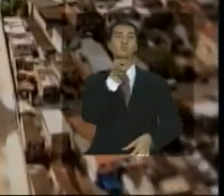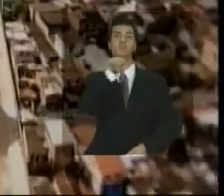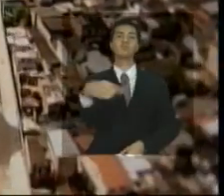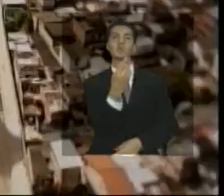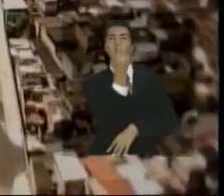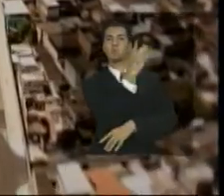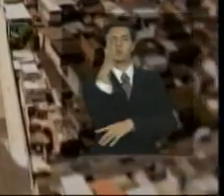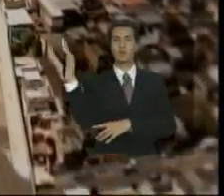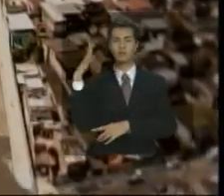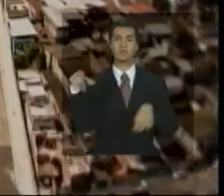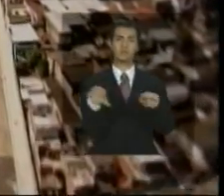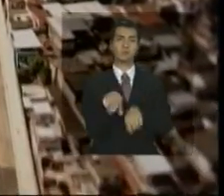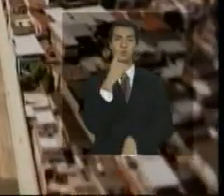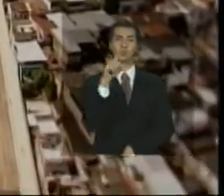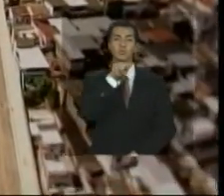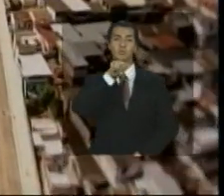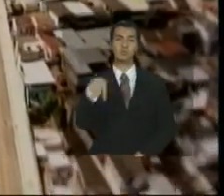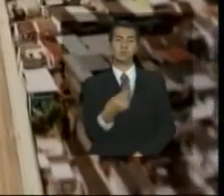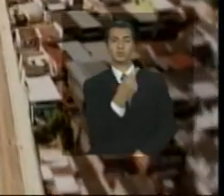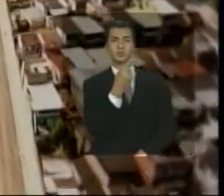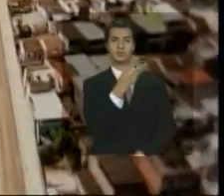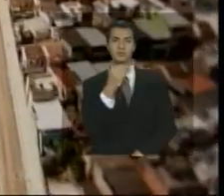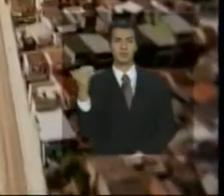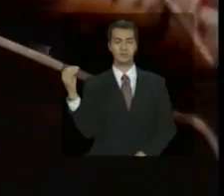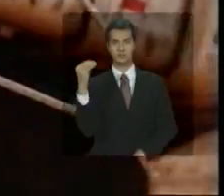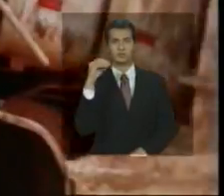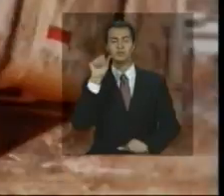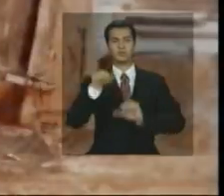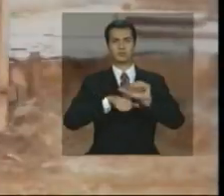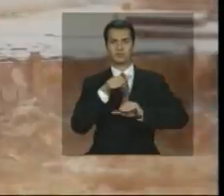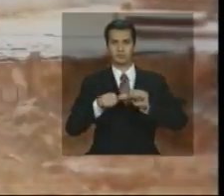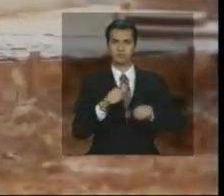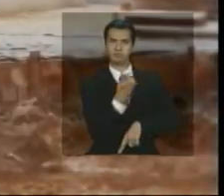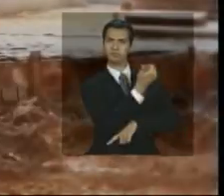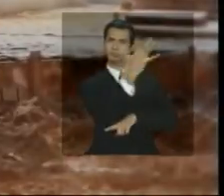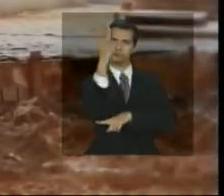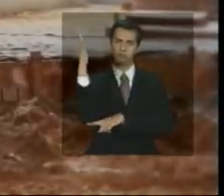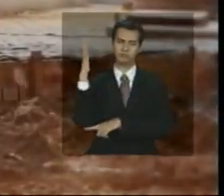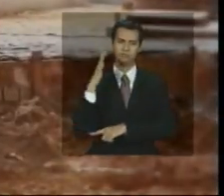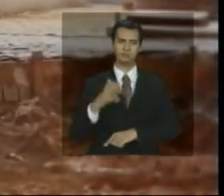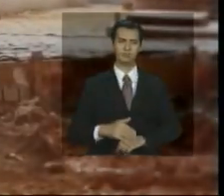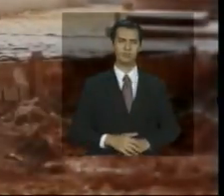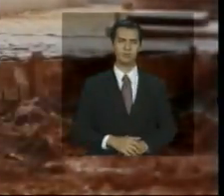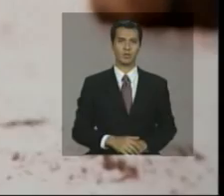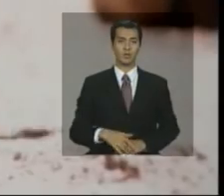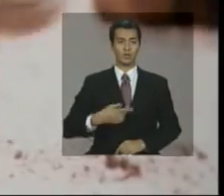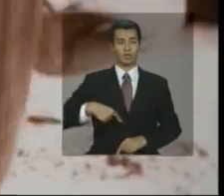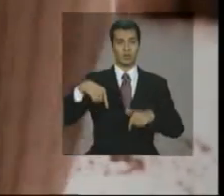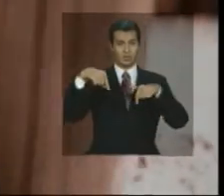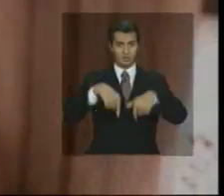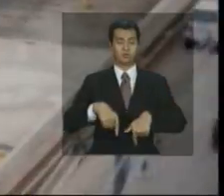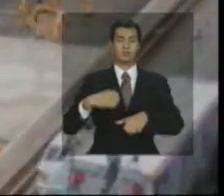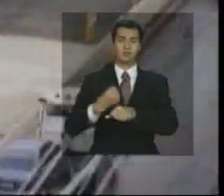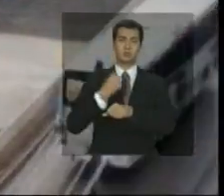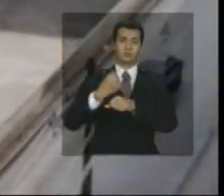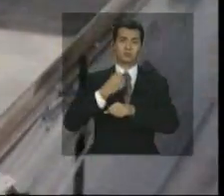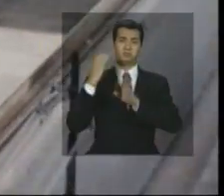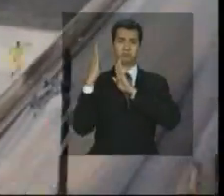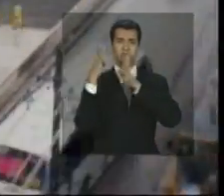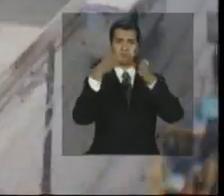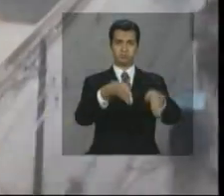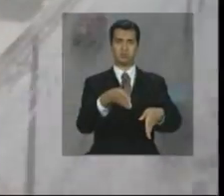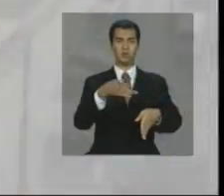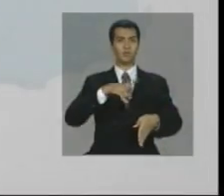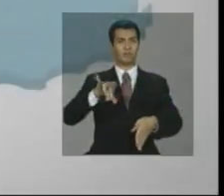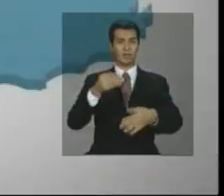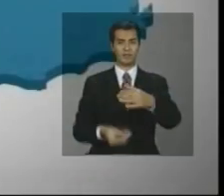e 1.350 metros de renovação urbana. Por onde a gente passar, não vai ser só o sistema de transporte que a gente